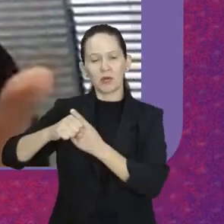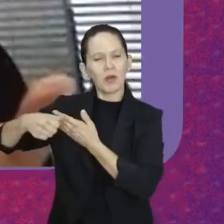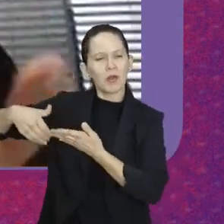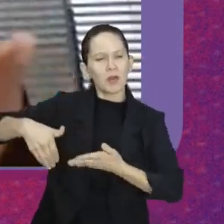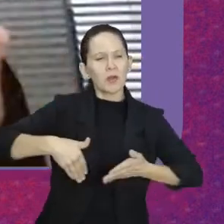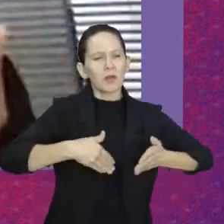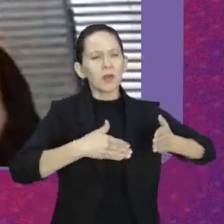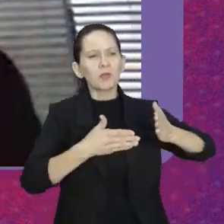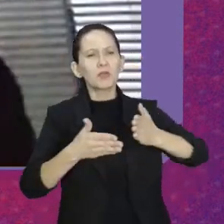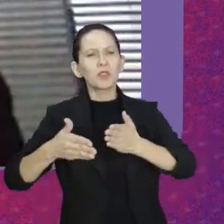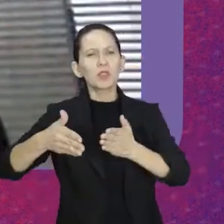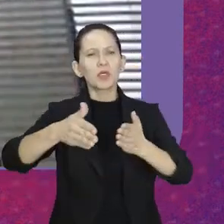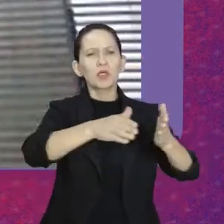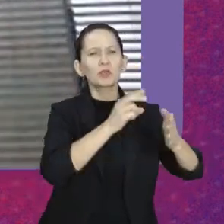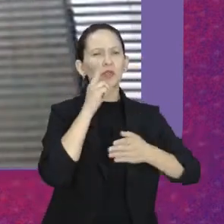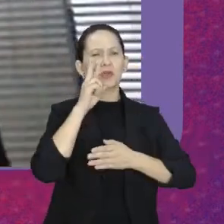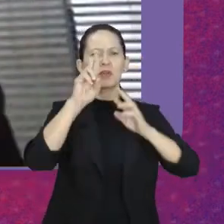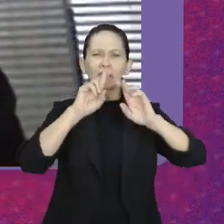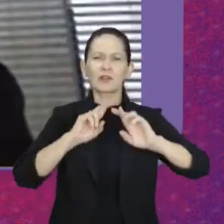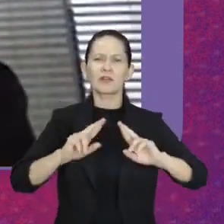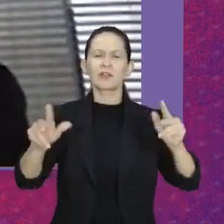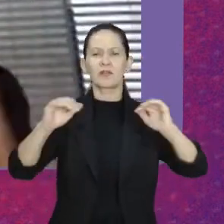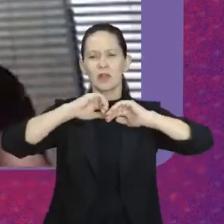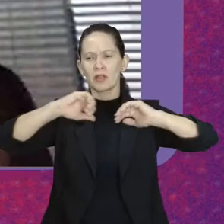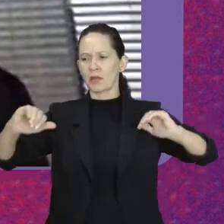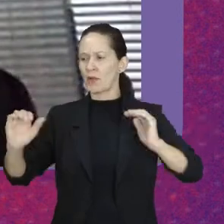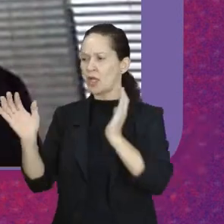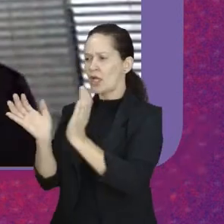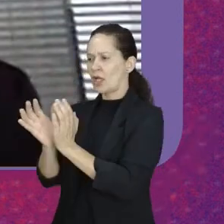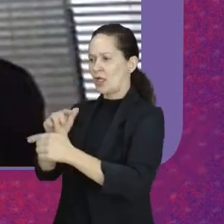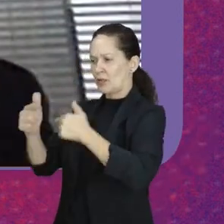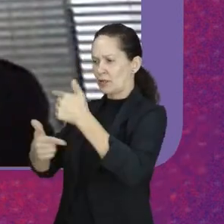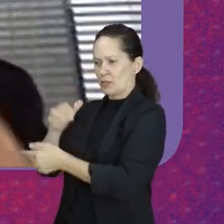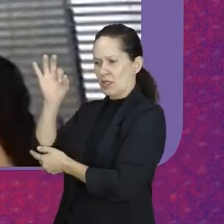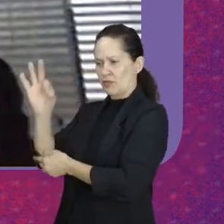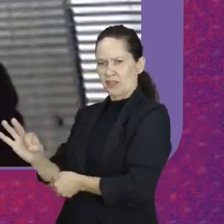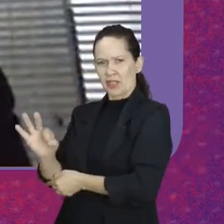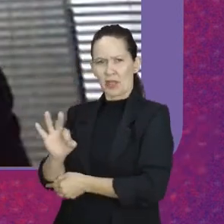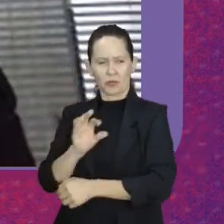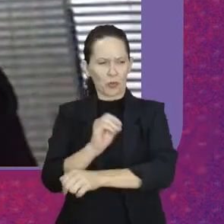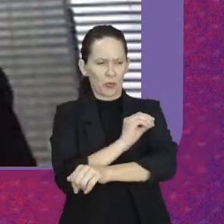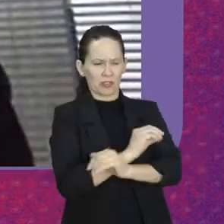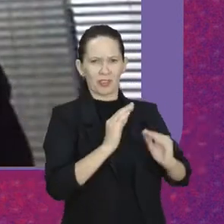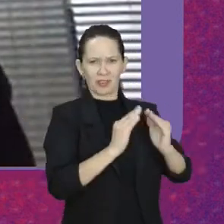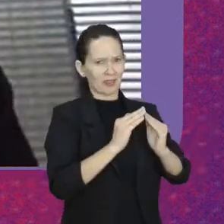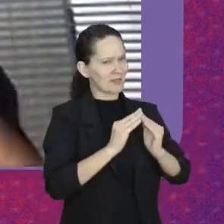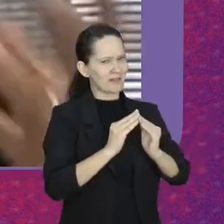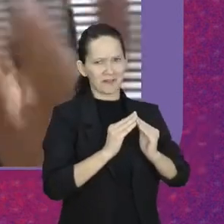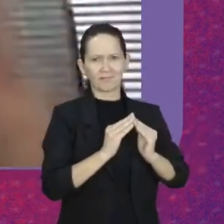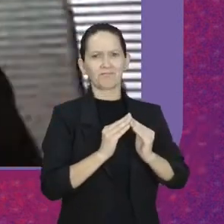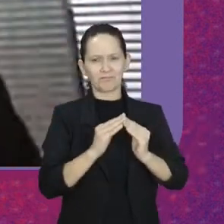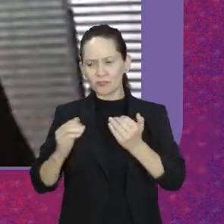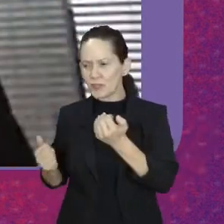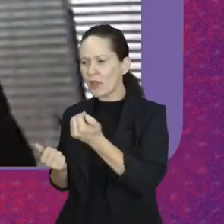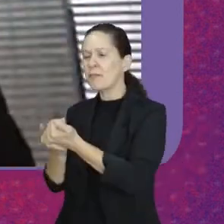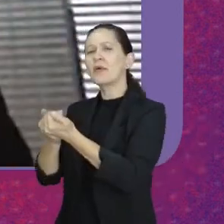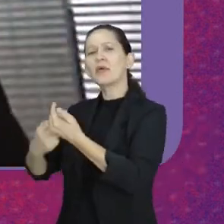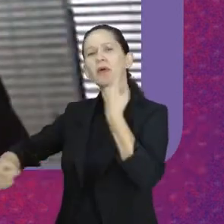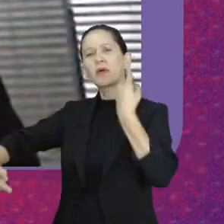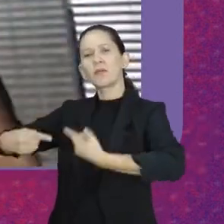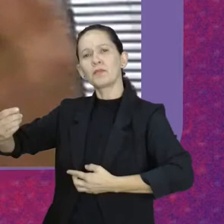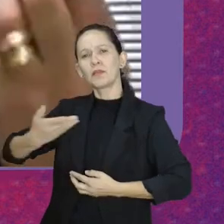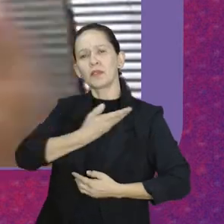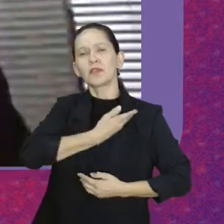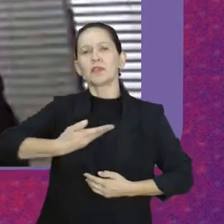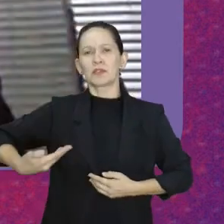caminhando, né, para um outro olhar, para uma divisão do trabalho mais justa, por exemplo, né, com maior equidade, com políticas